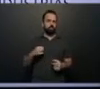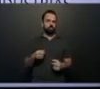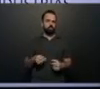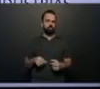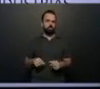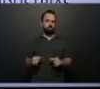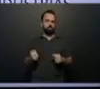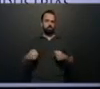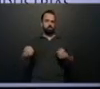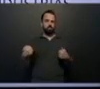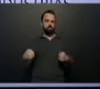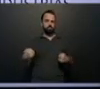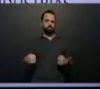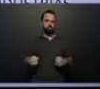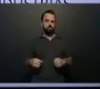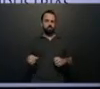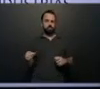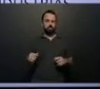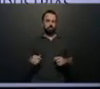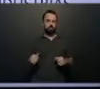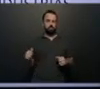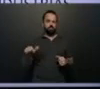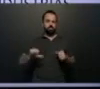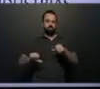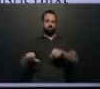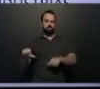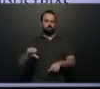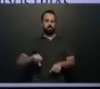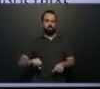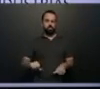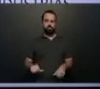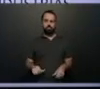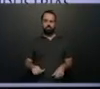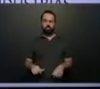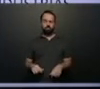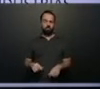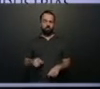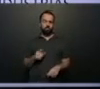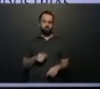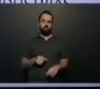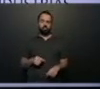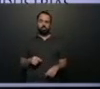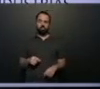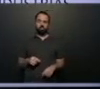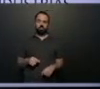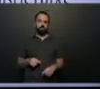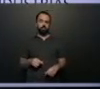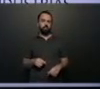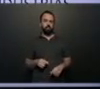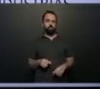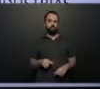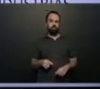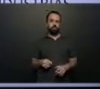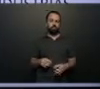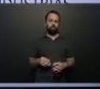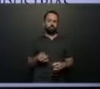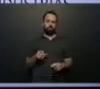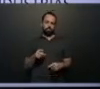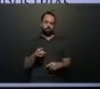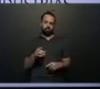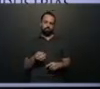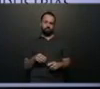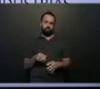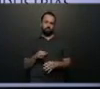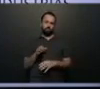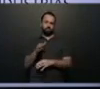derivam de uma indústria química? Impossível, né? Como você vai para a escola?